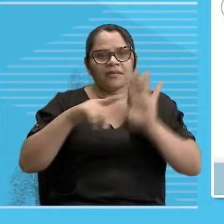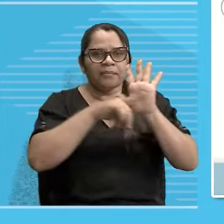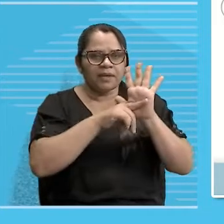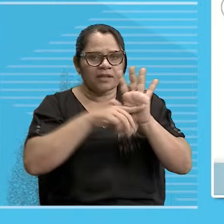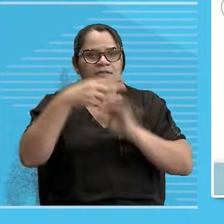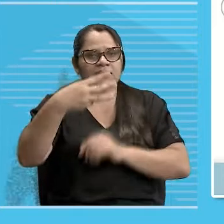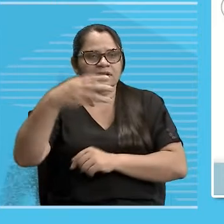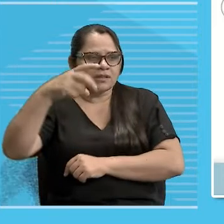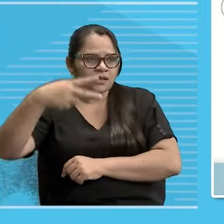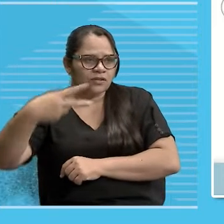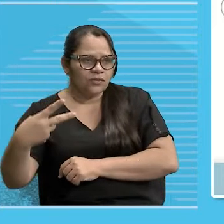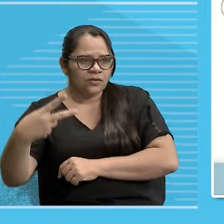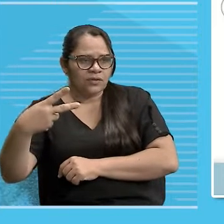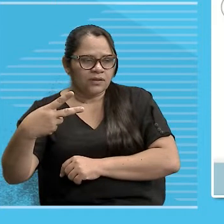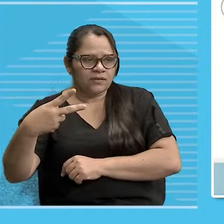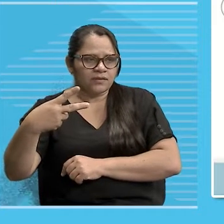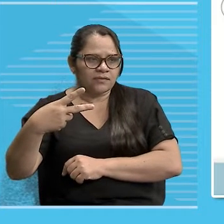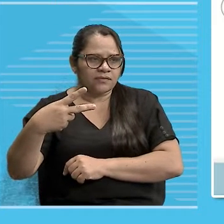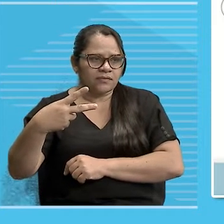Ok?